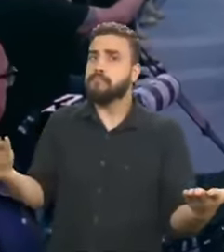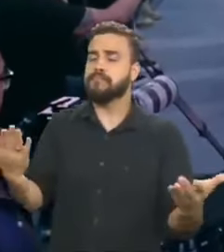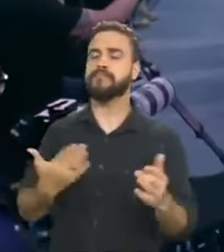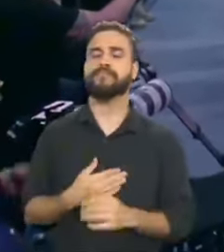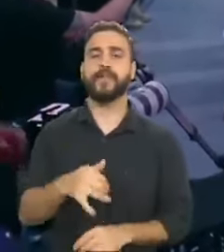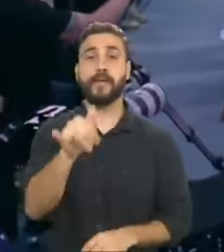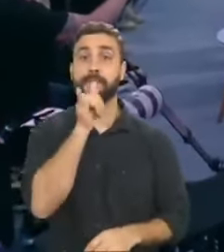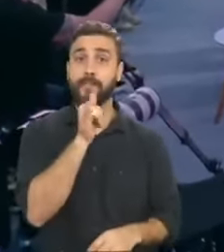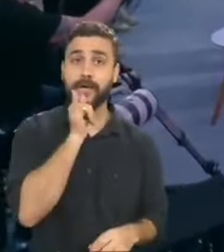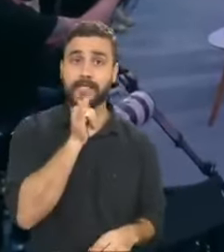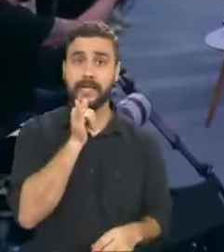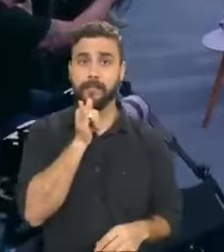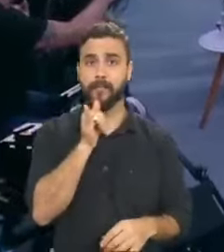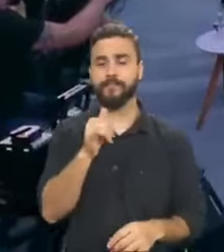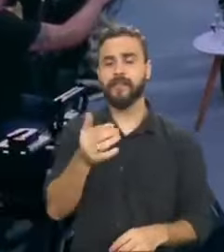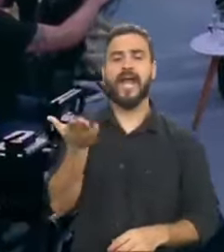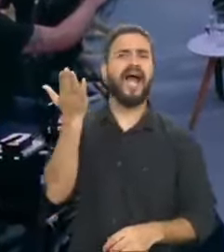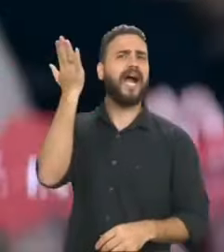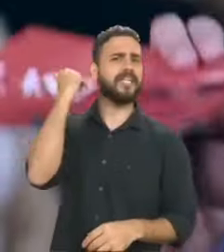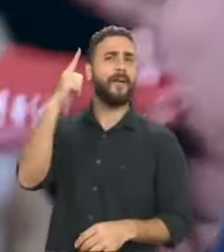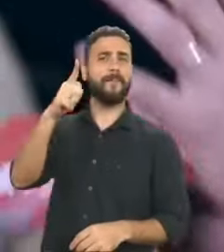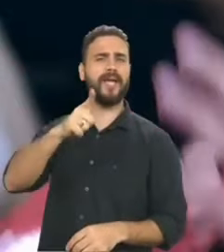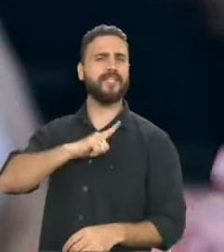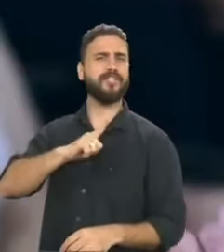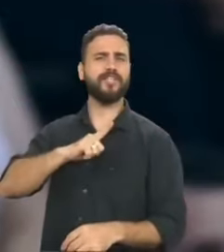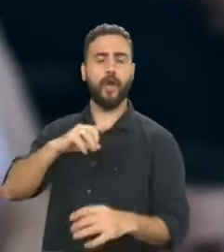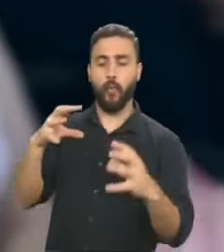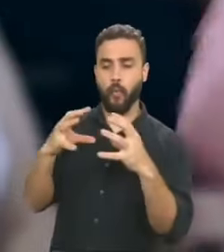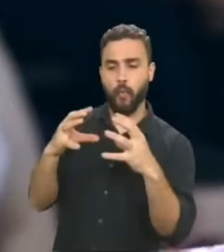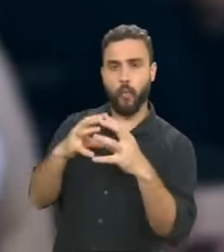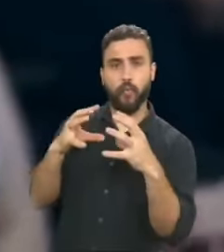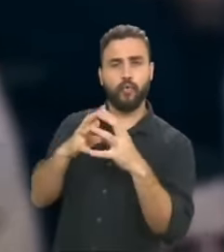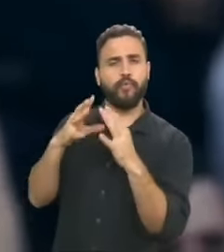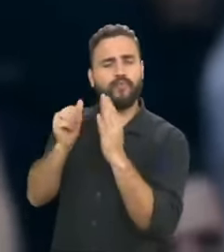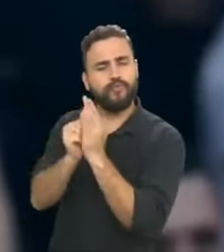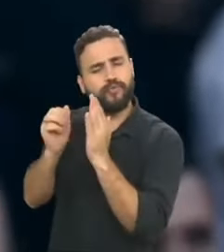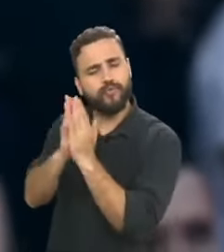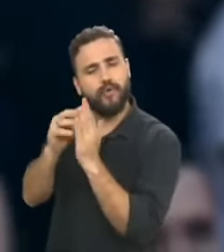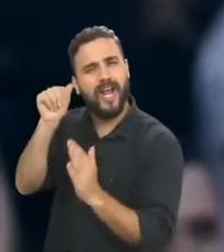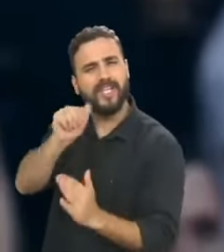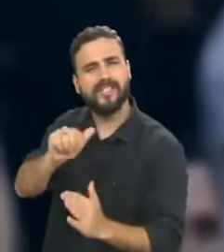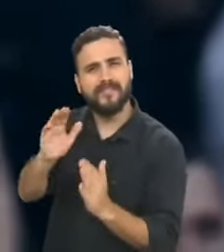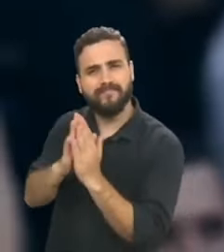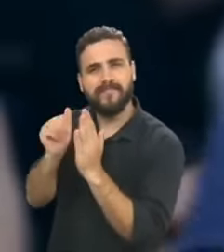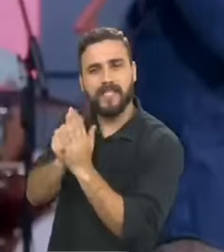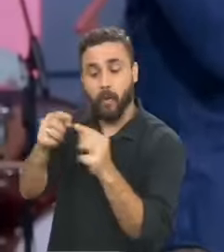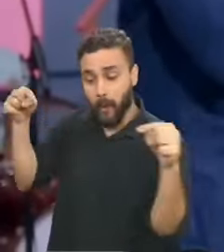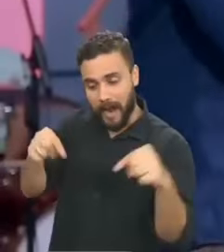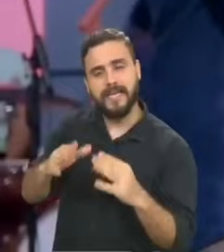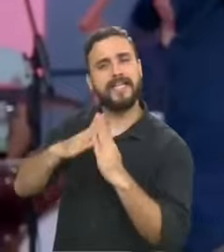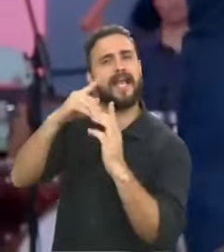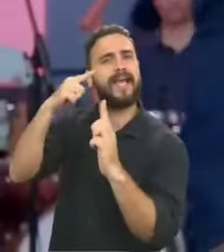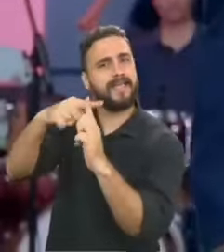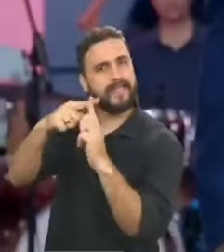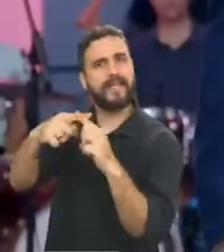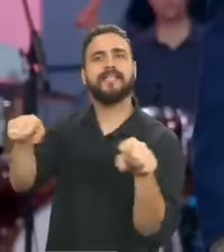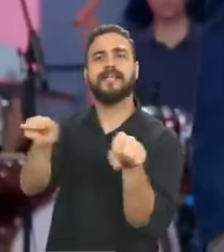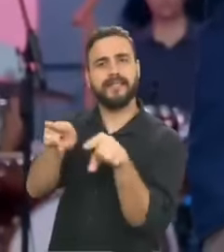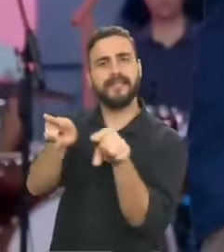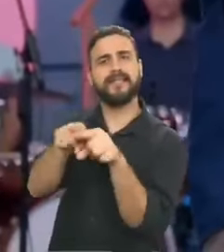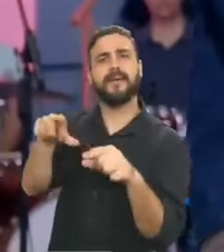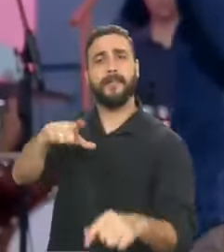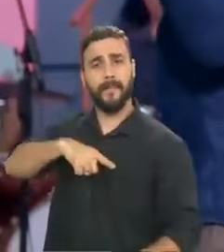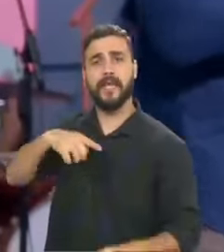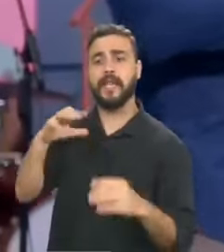sou da Assembleia de Deus, então é ciclo de oração. Temos os intercessores, então toda vez que tem um problema, leva para quem ora. Toda vez aqui, leva para quem